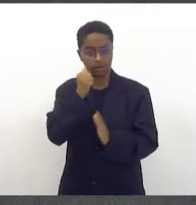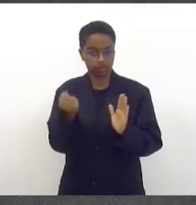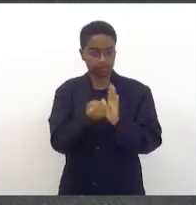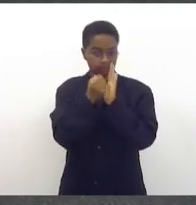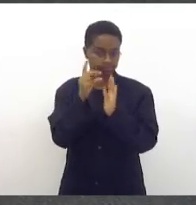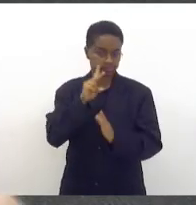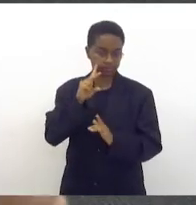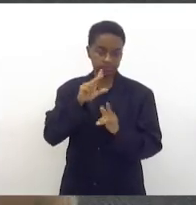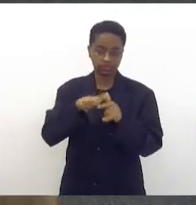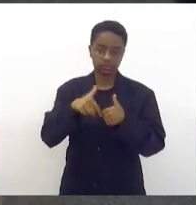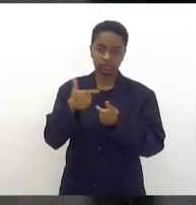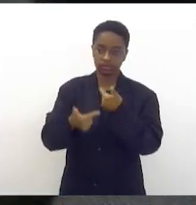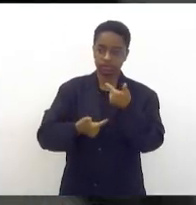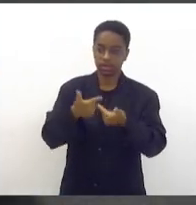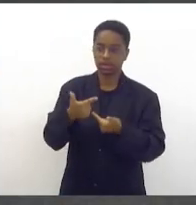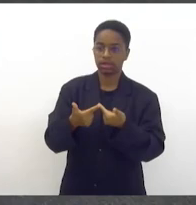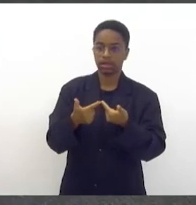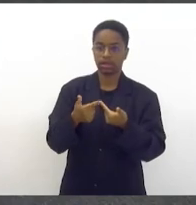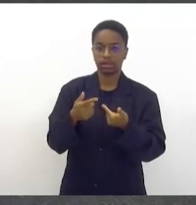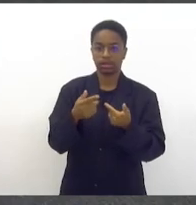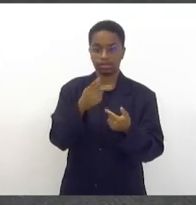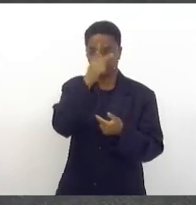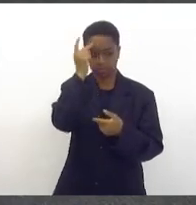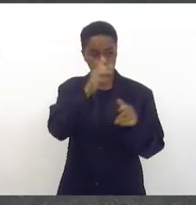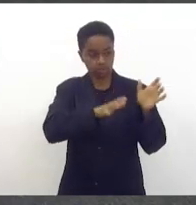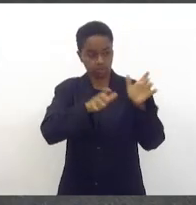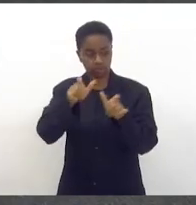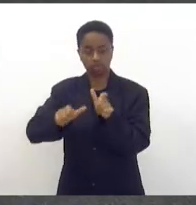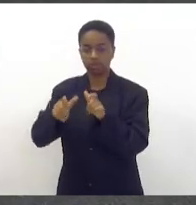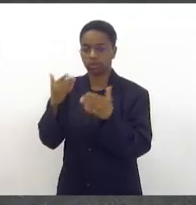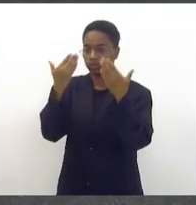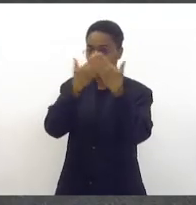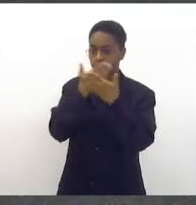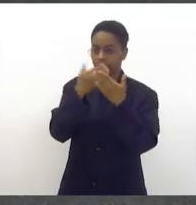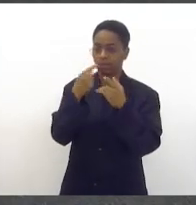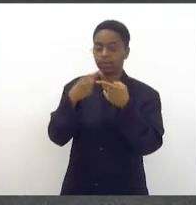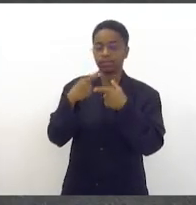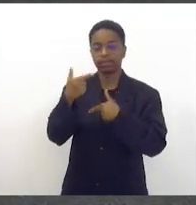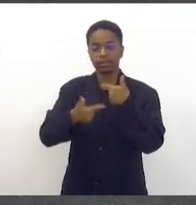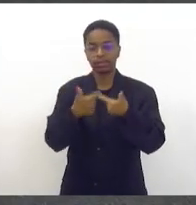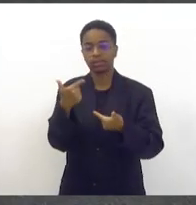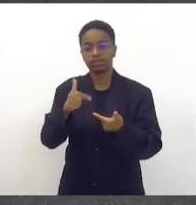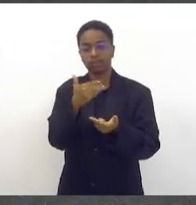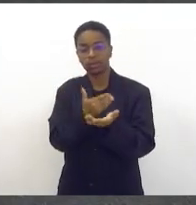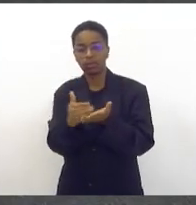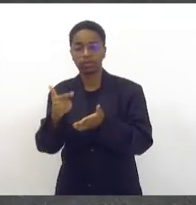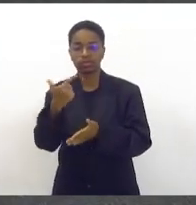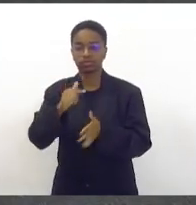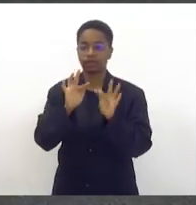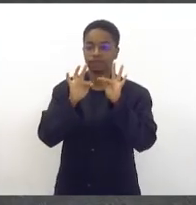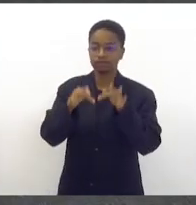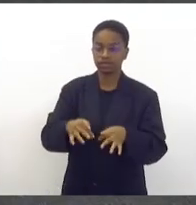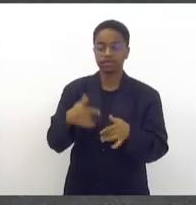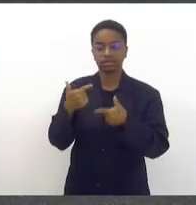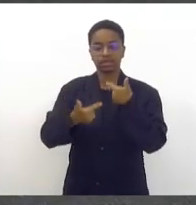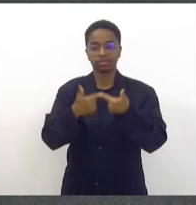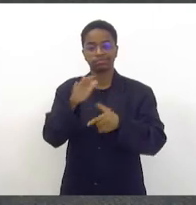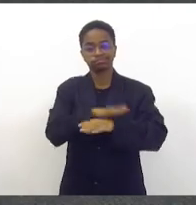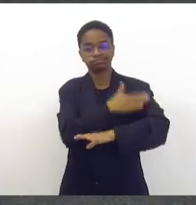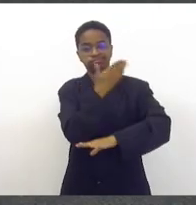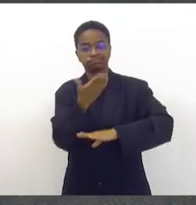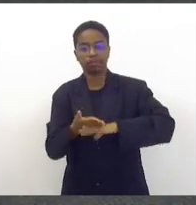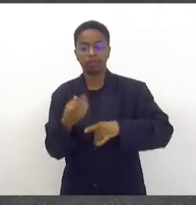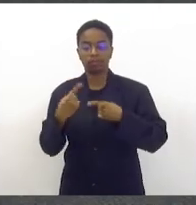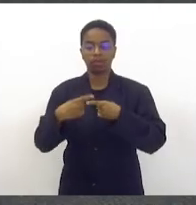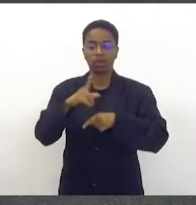esse trabalho, presidente, é um trabalho invisibilizado. É um trabalho que não tem início, não tem fim. É um trabalho cujo cumprimento